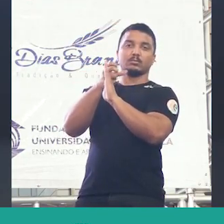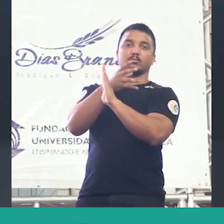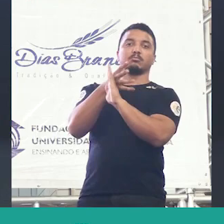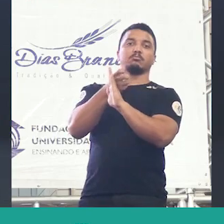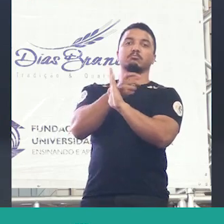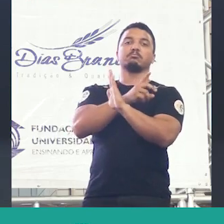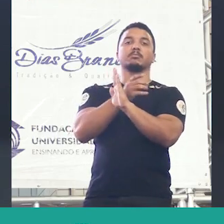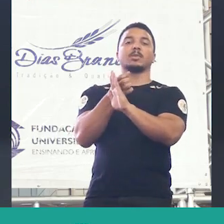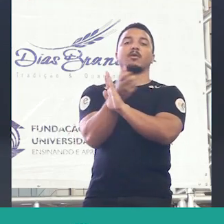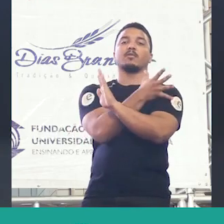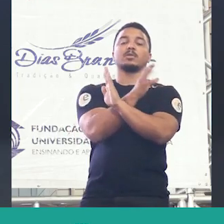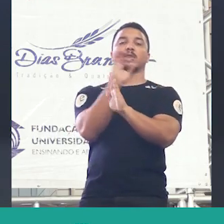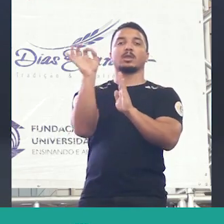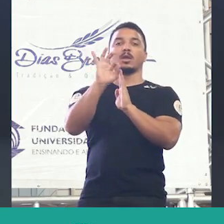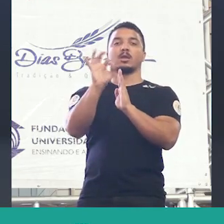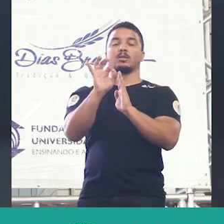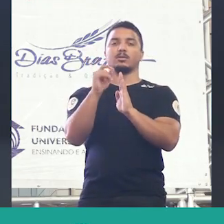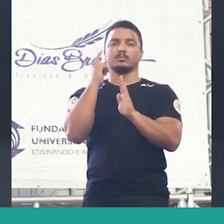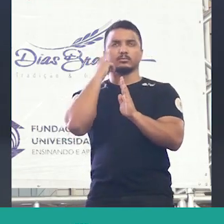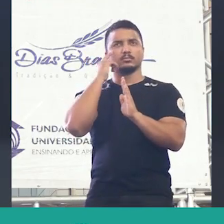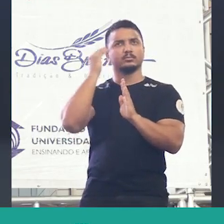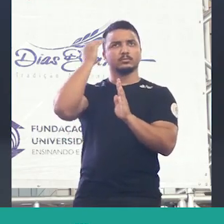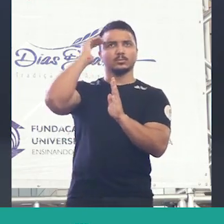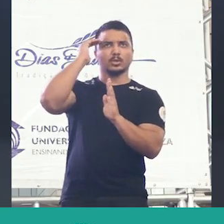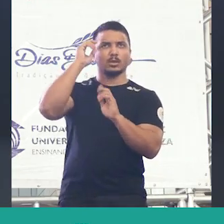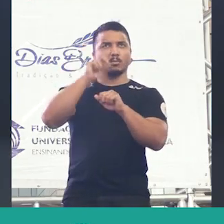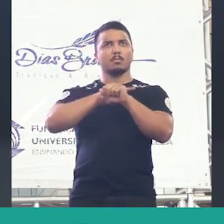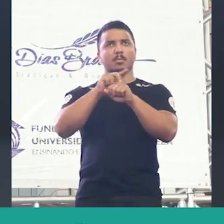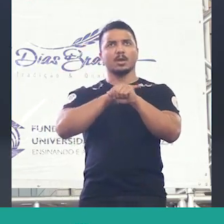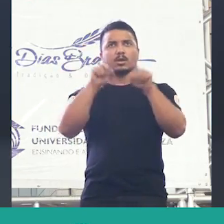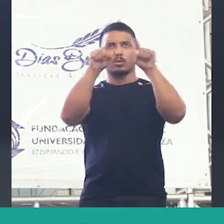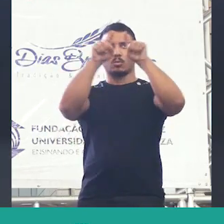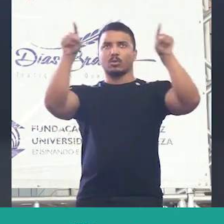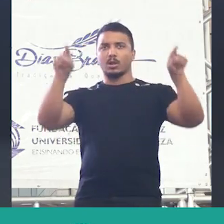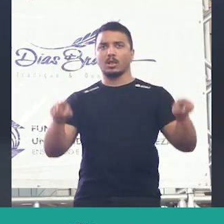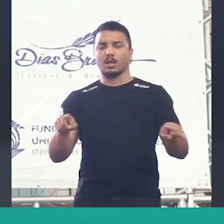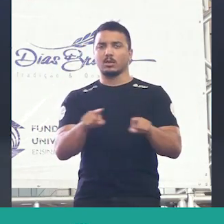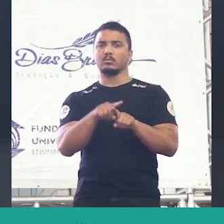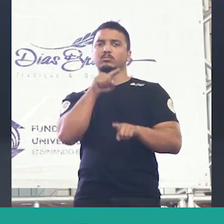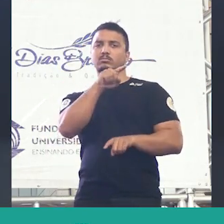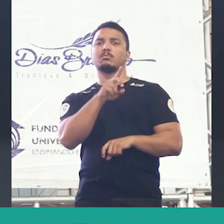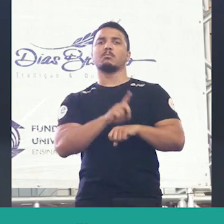que incide não reflete, aí você diz, pronto, esse quadrado aí do